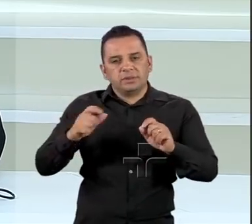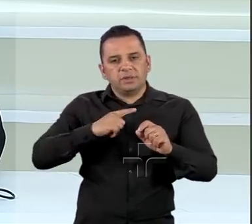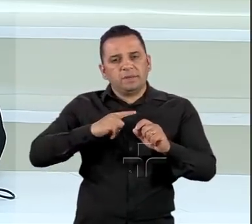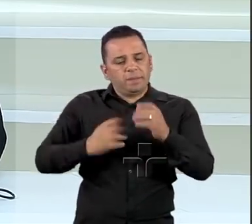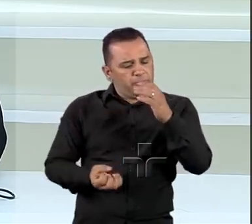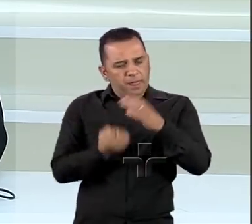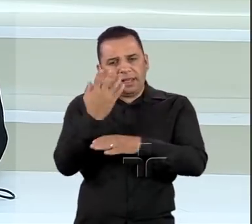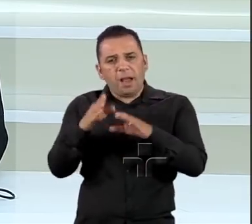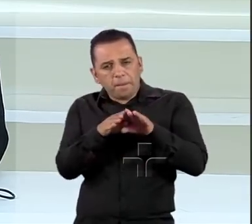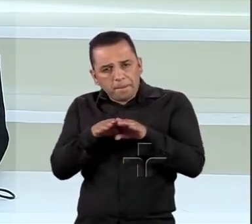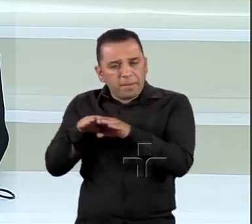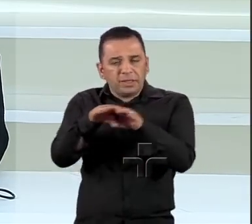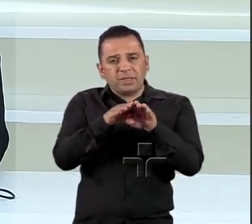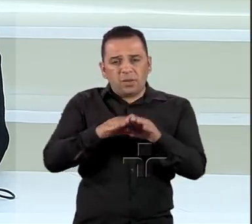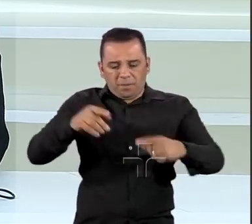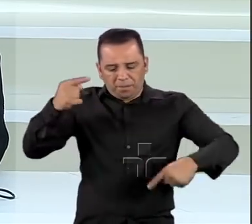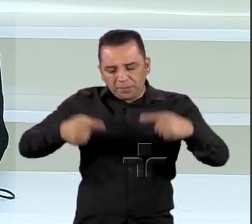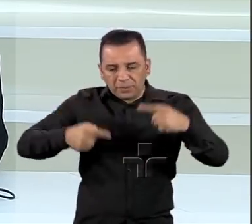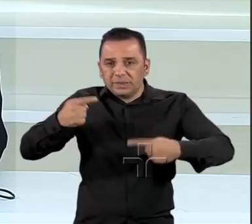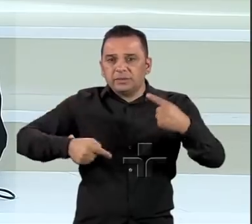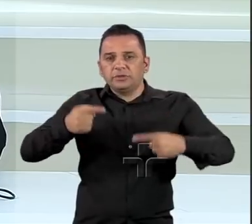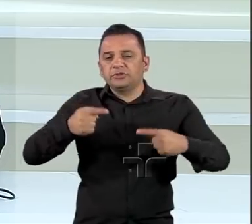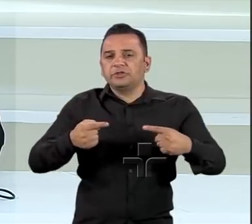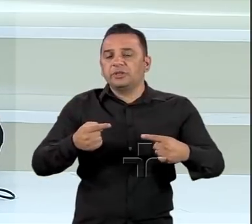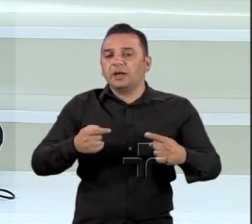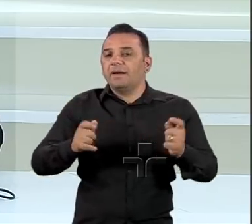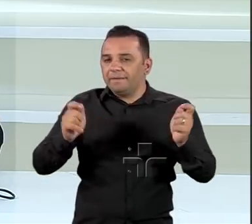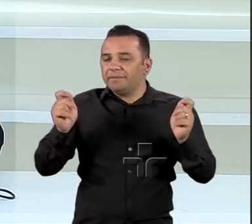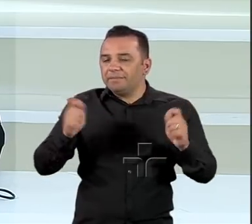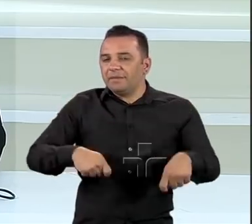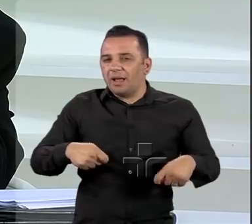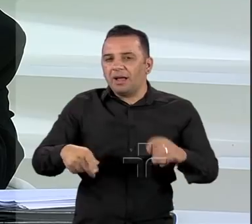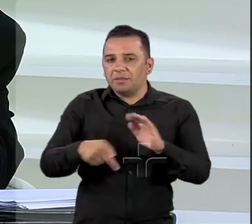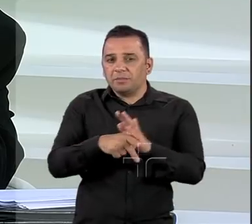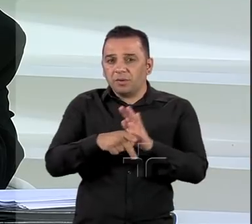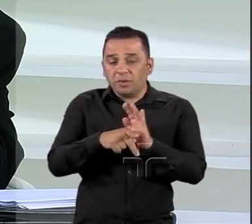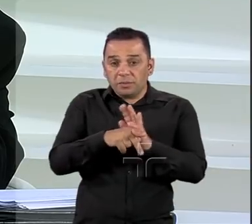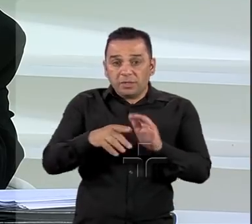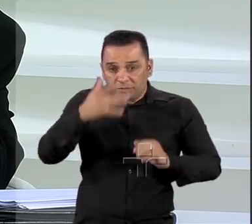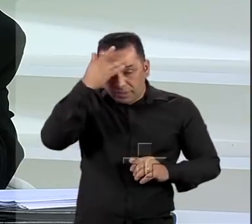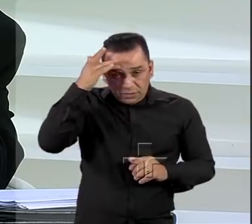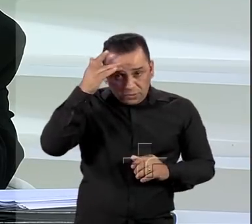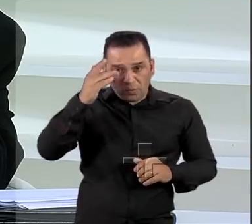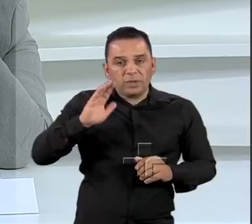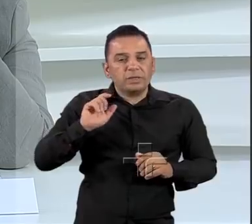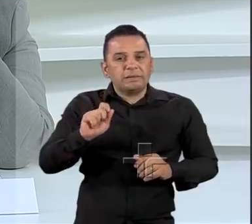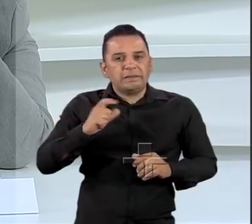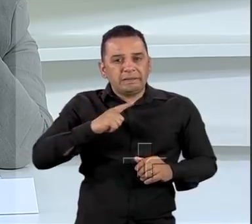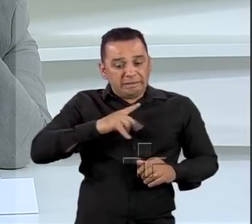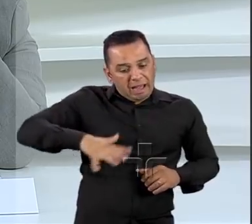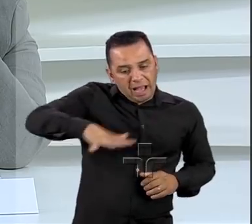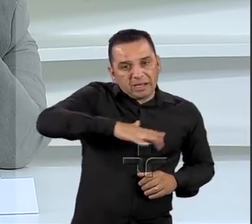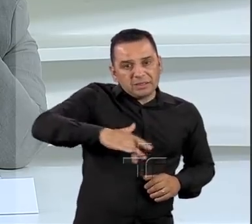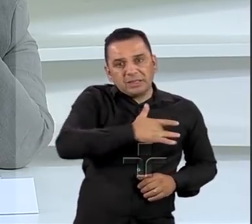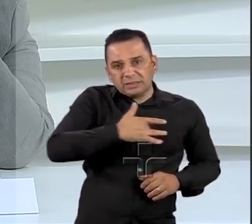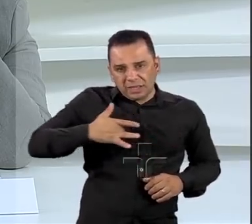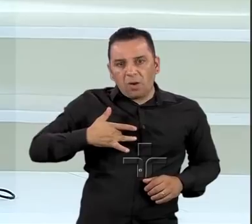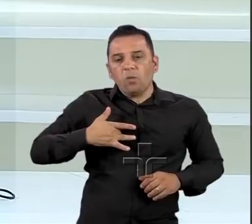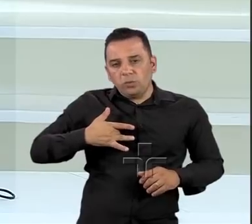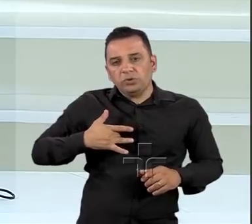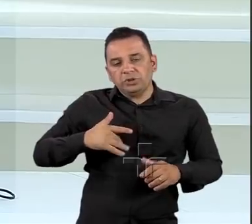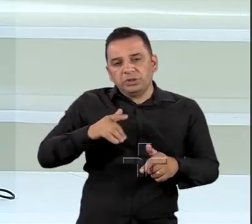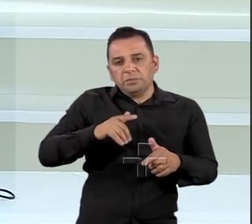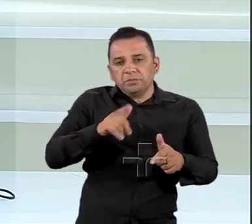uma política para que, sim, o sociossanitário imbricado na saúde pode ser feita. E o centro desse debate, é